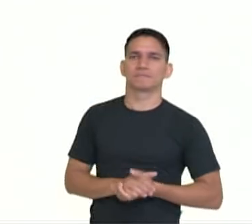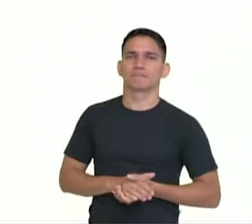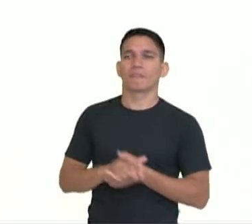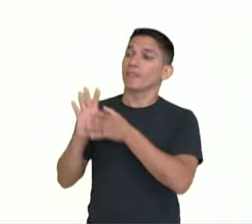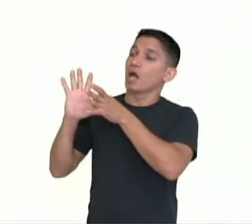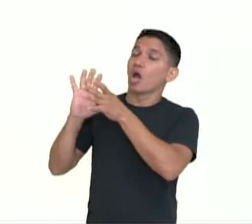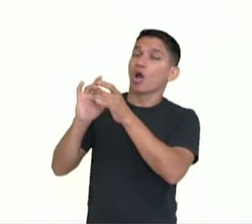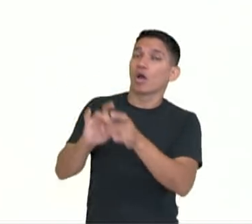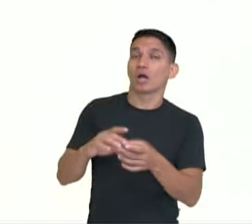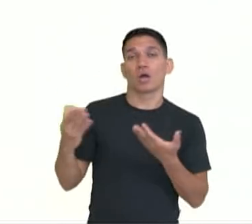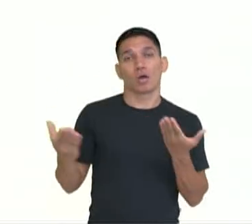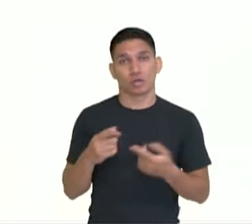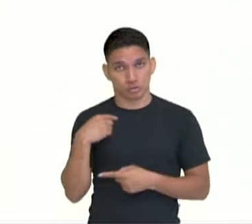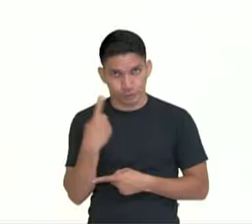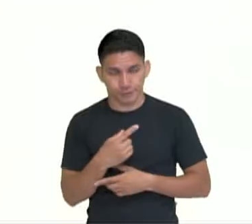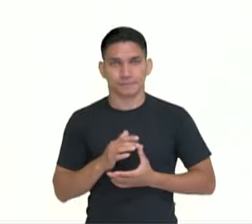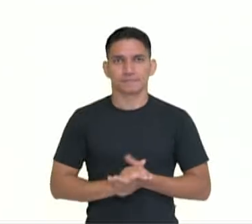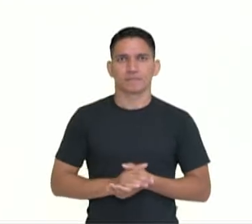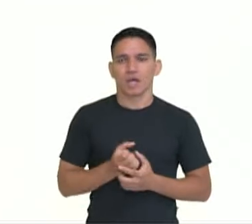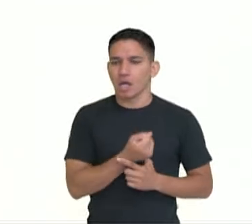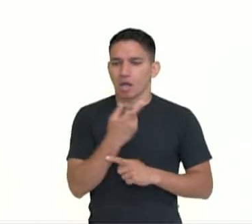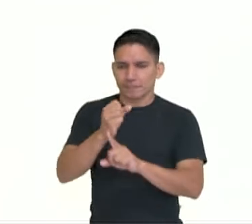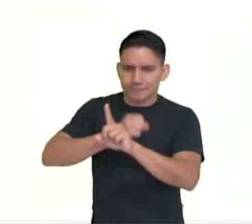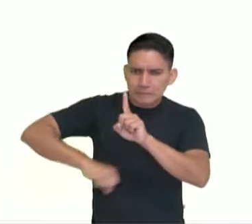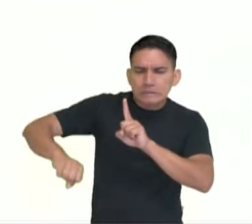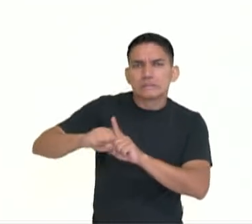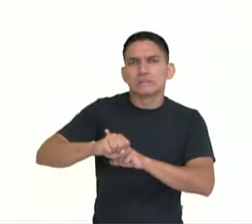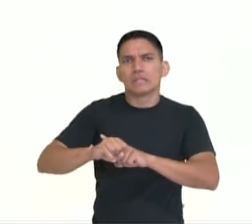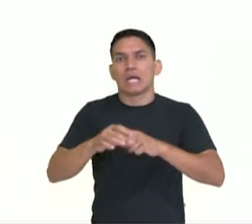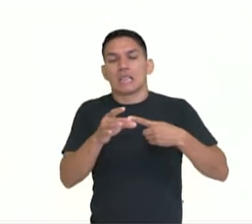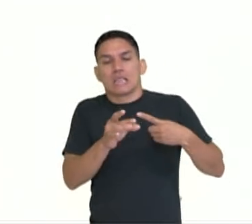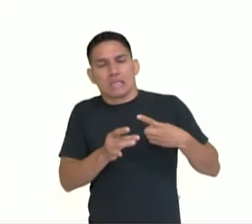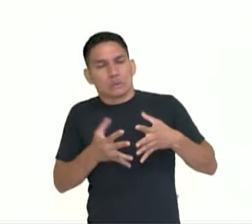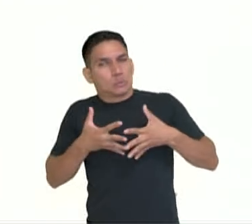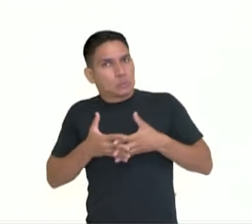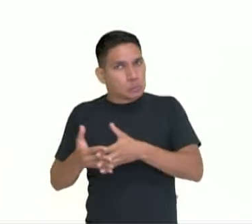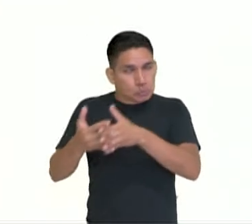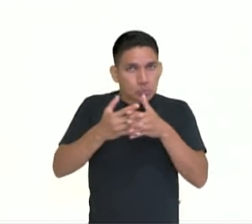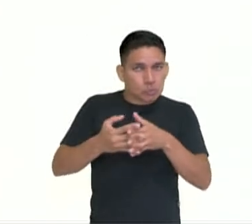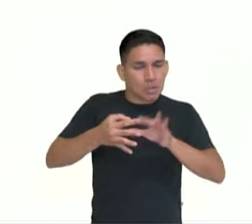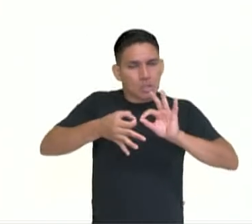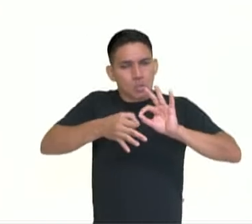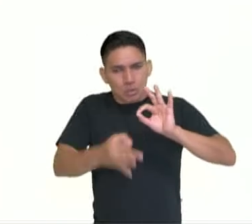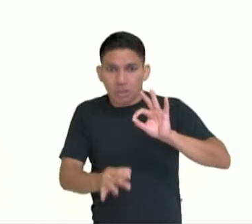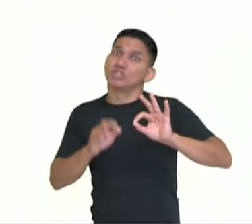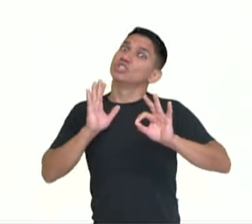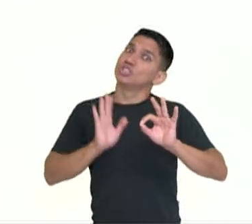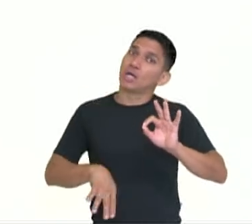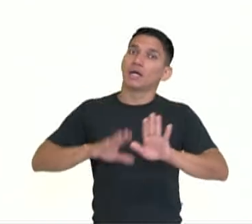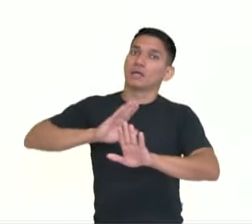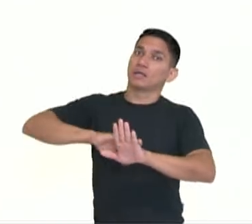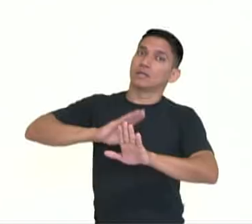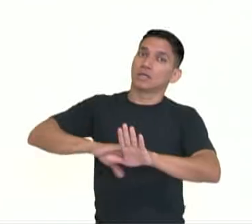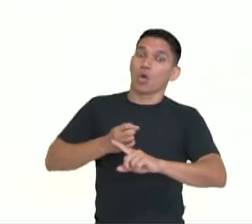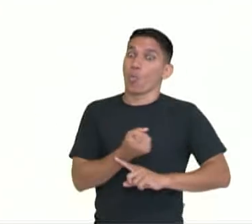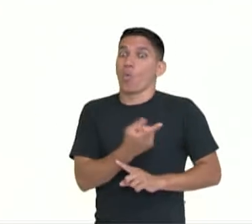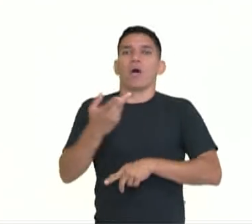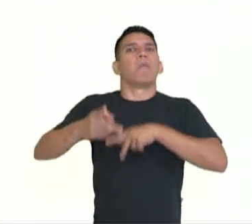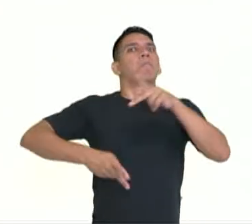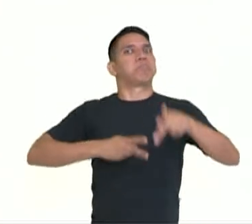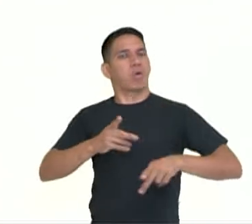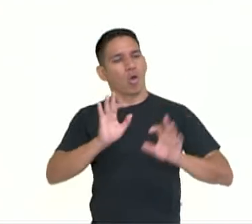Contextualização nossa. Uma das sociedades complexas, isso é, sociedades já com grande quantidade de pessoas, com a necessidade